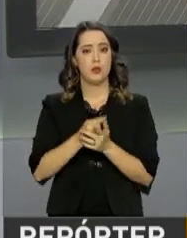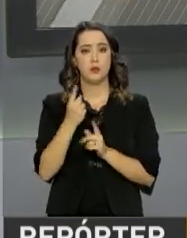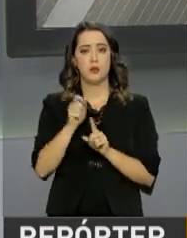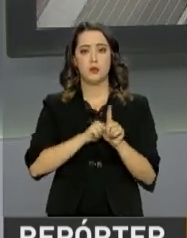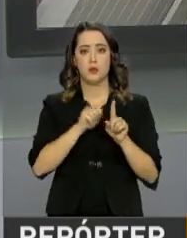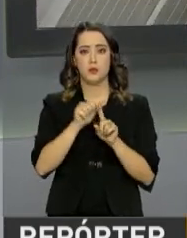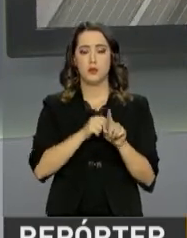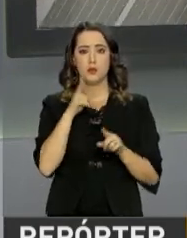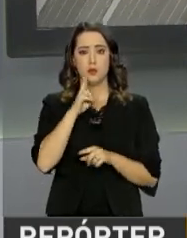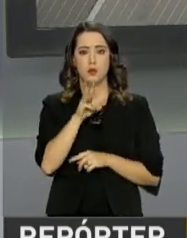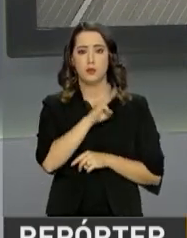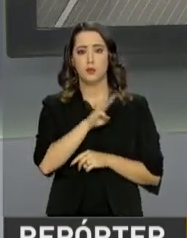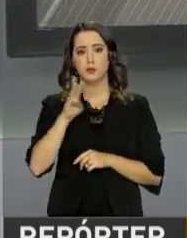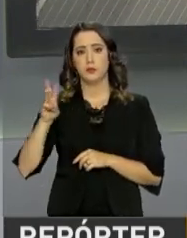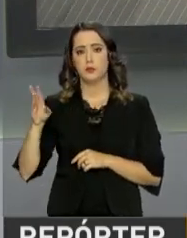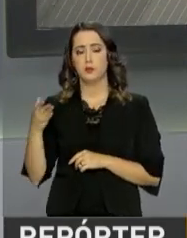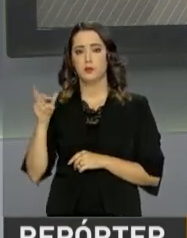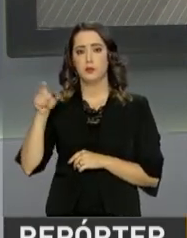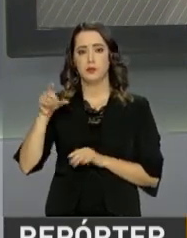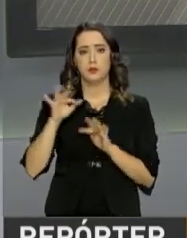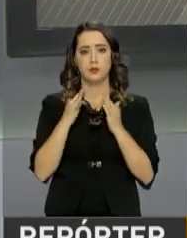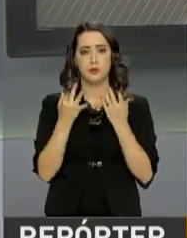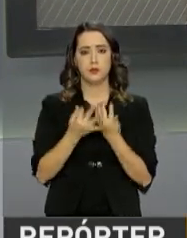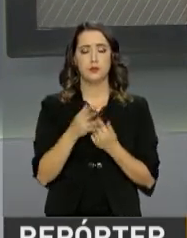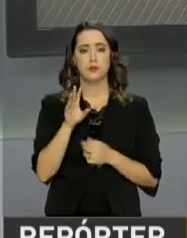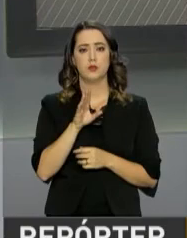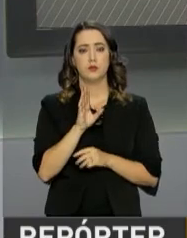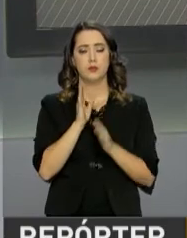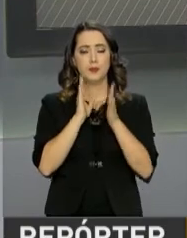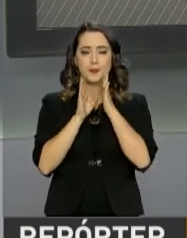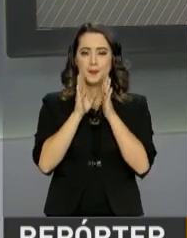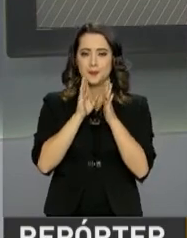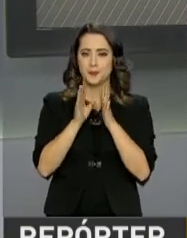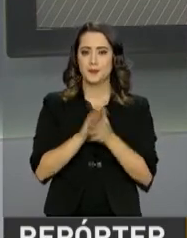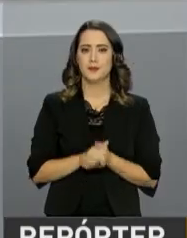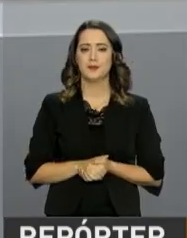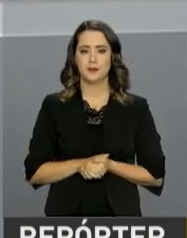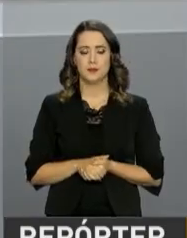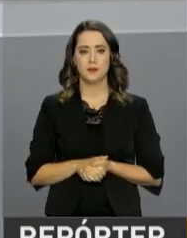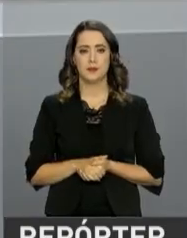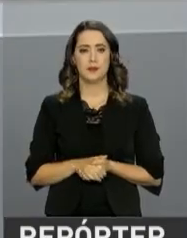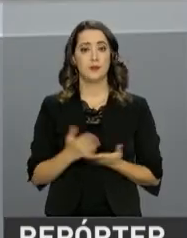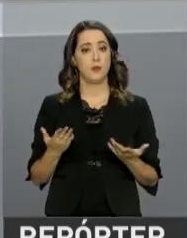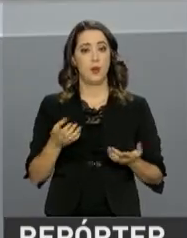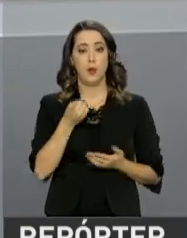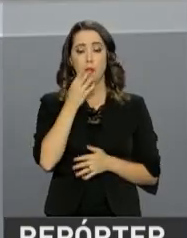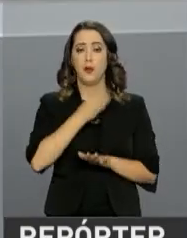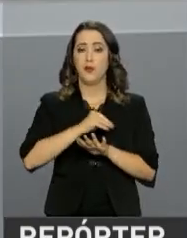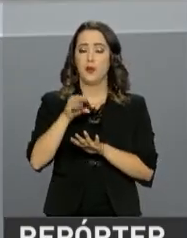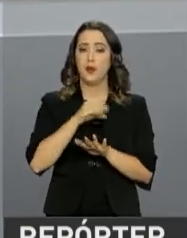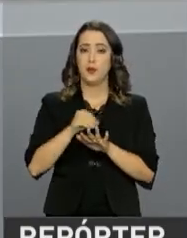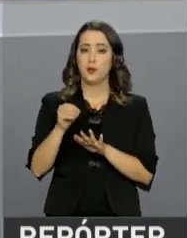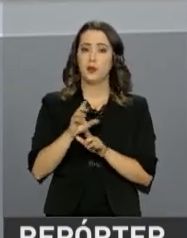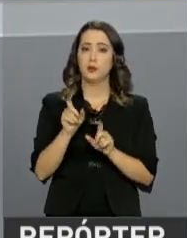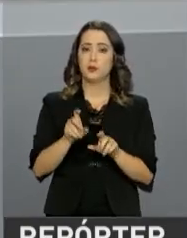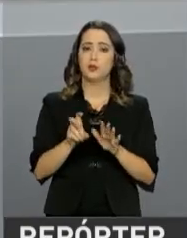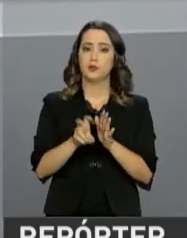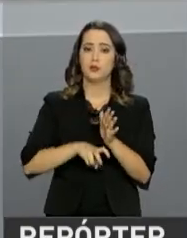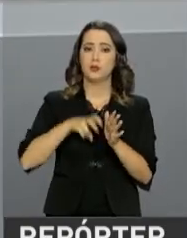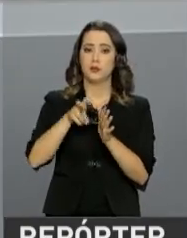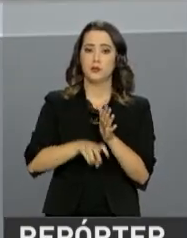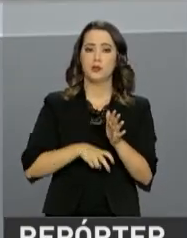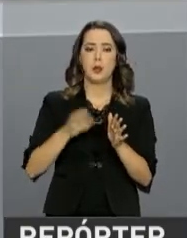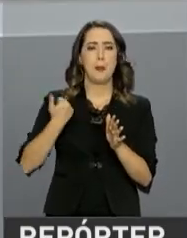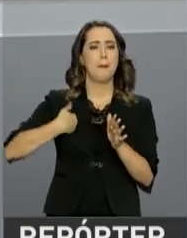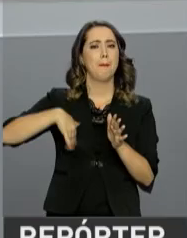mês basta acessar a página oficial do bolsa família no facebook e olha que notícia boa que vem do campo o brasil